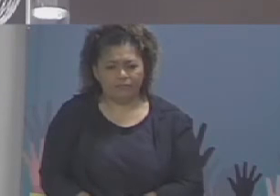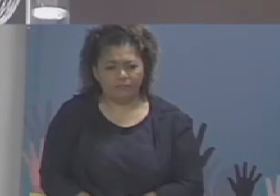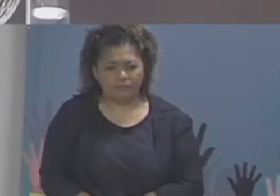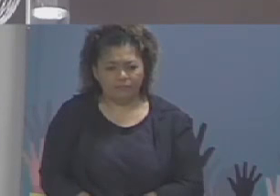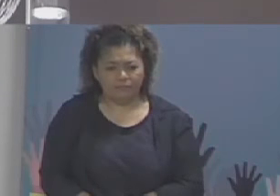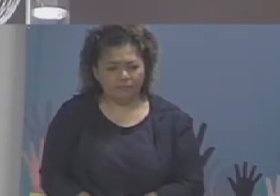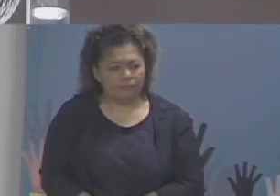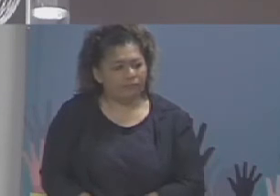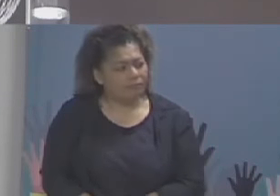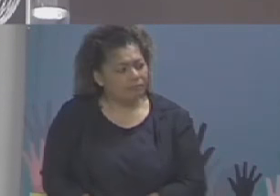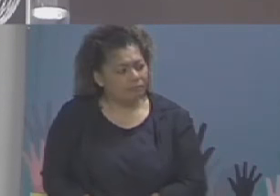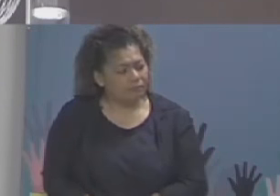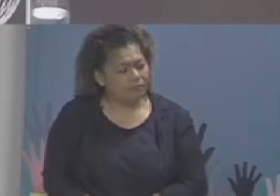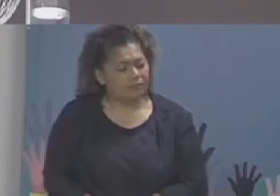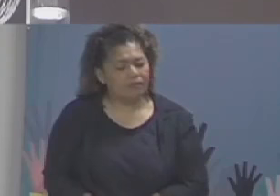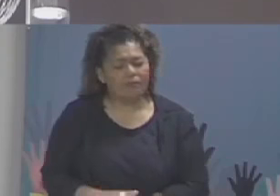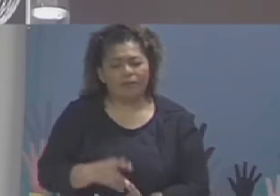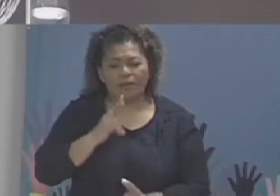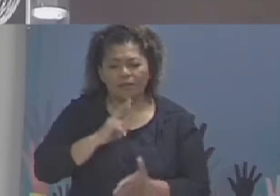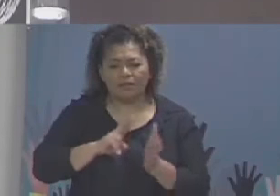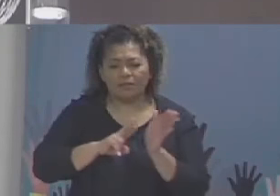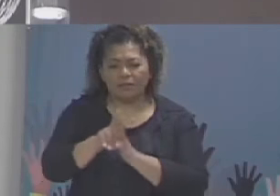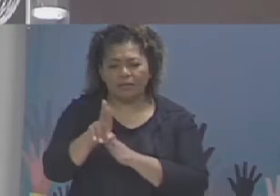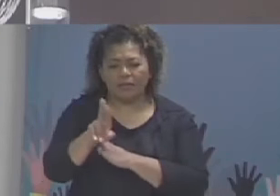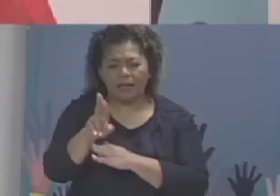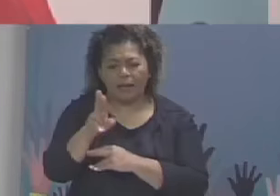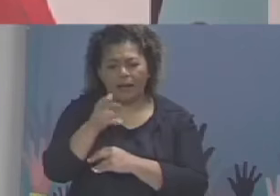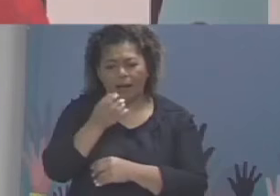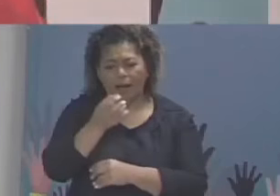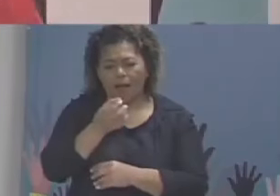O candidato responderá à pergunta de número 6.